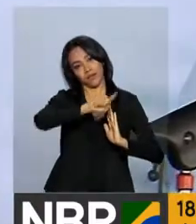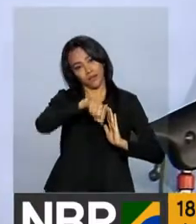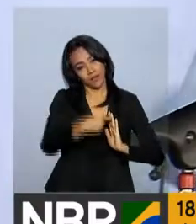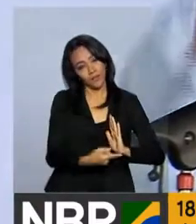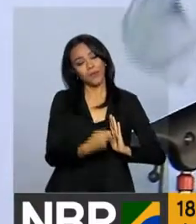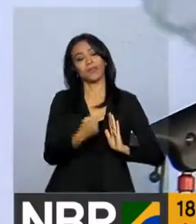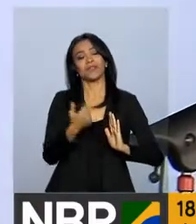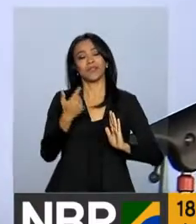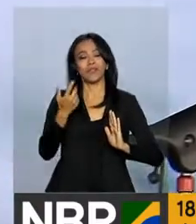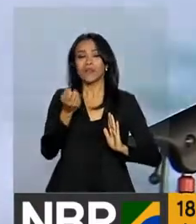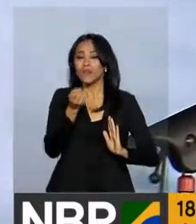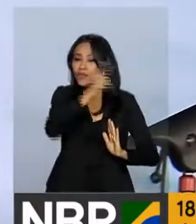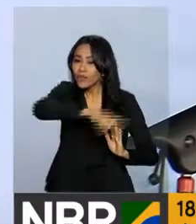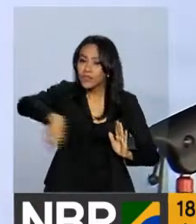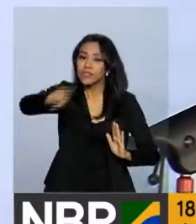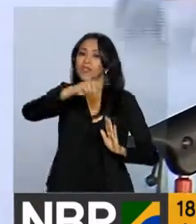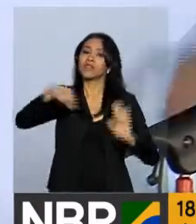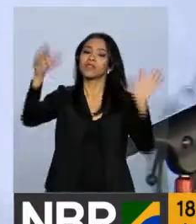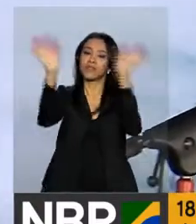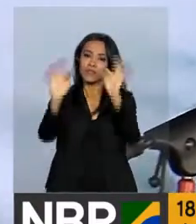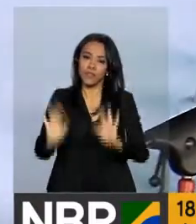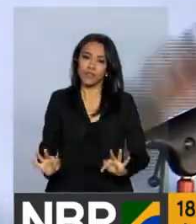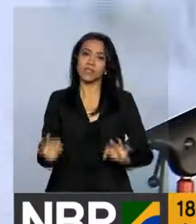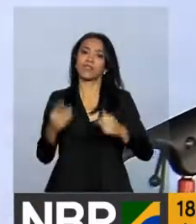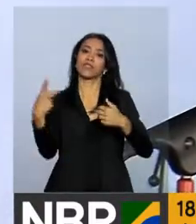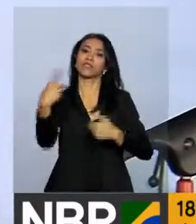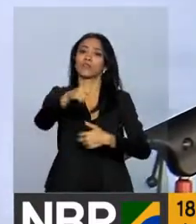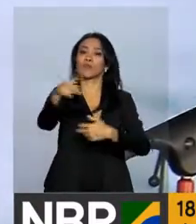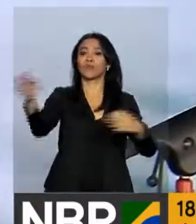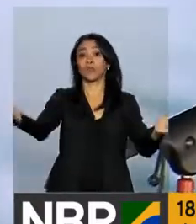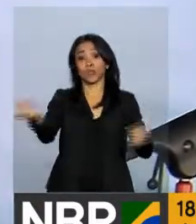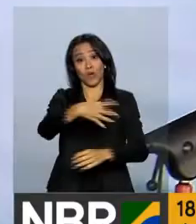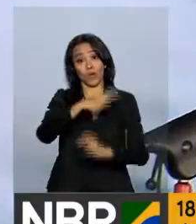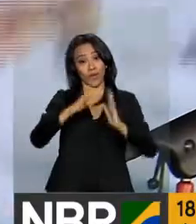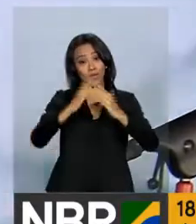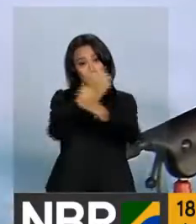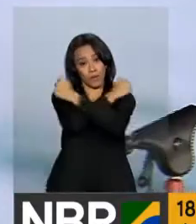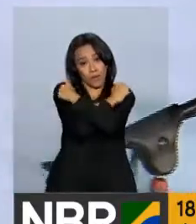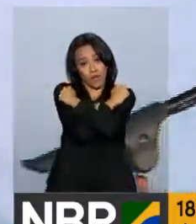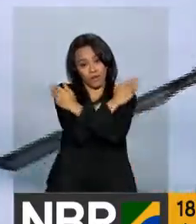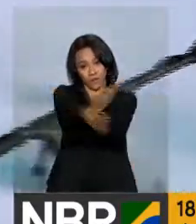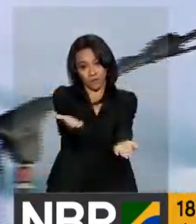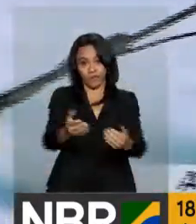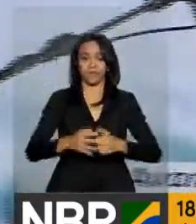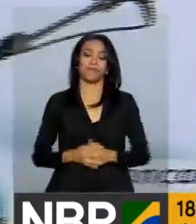da bênção, sejam muito felizes nas suas novas residências. Um abraço.